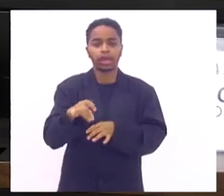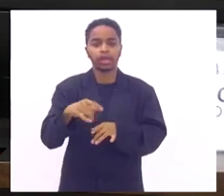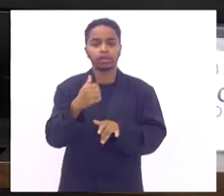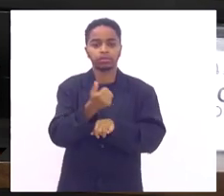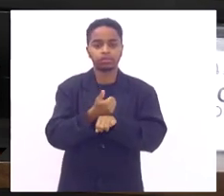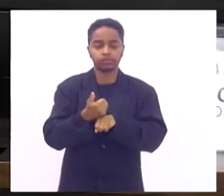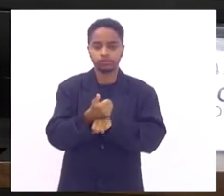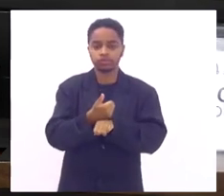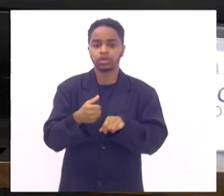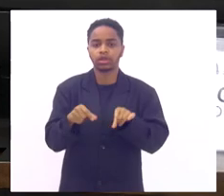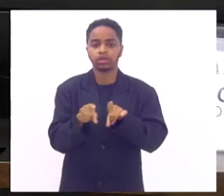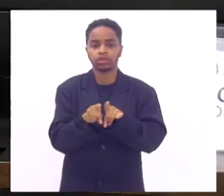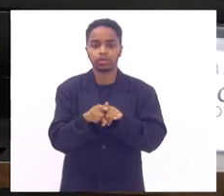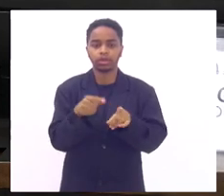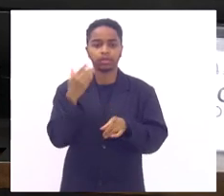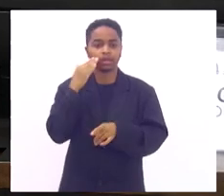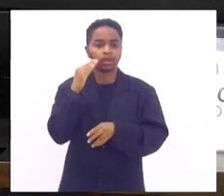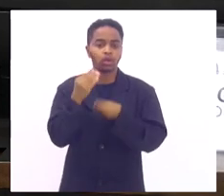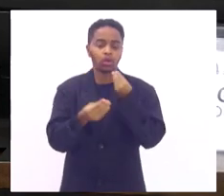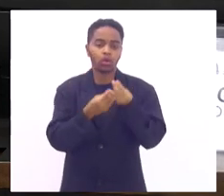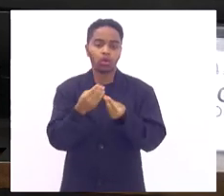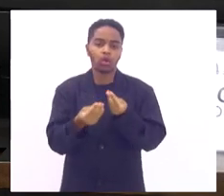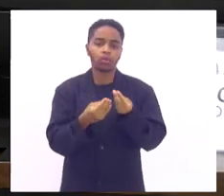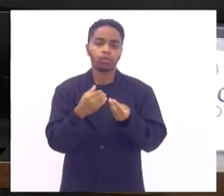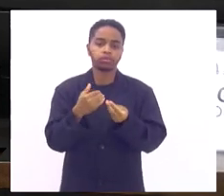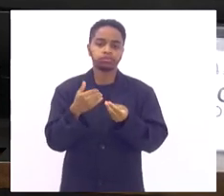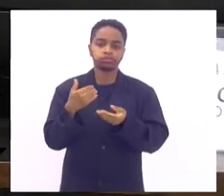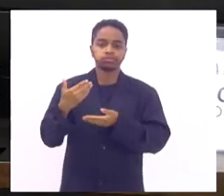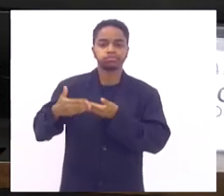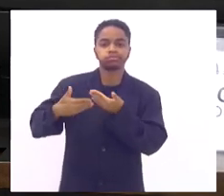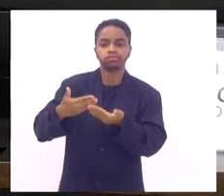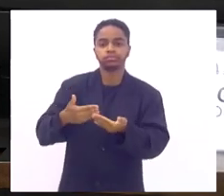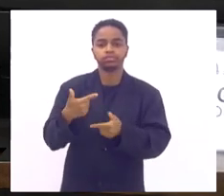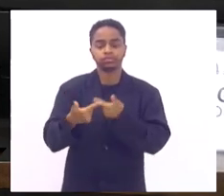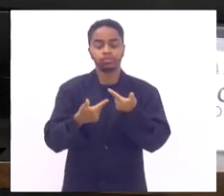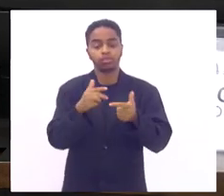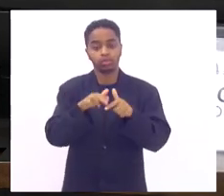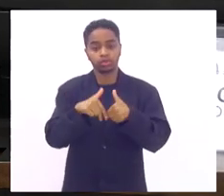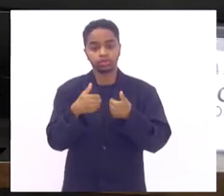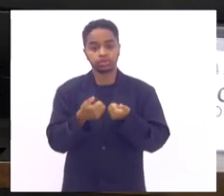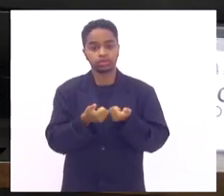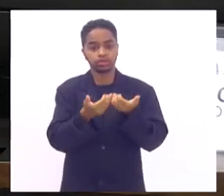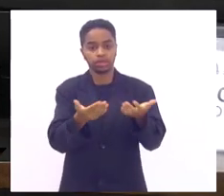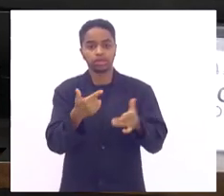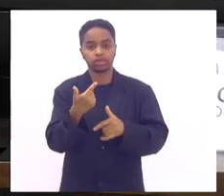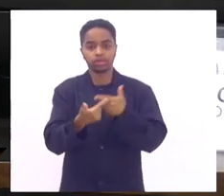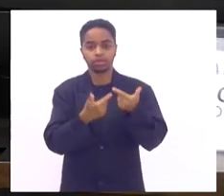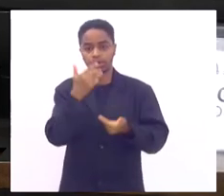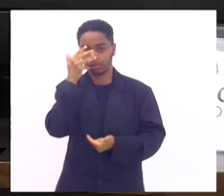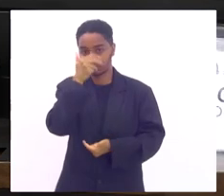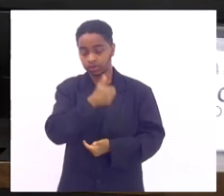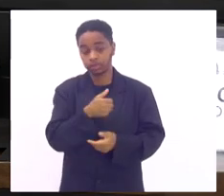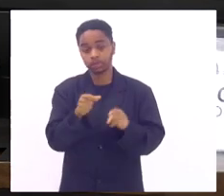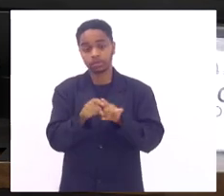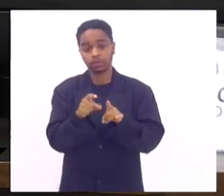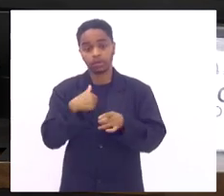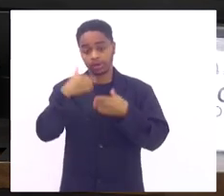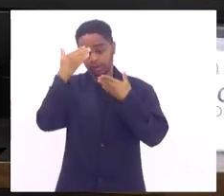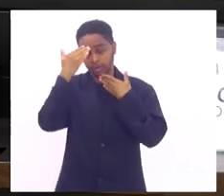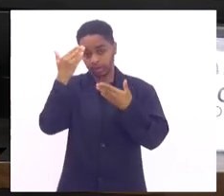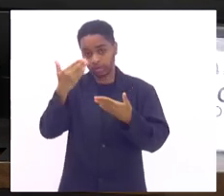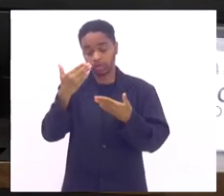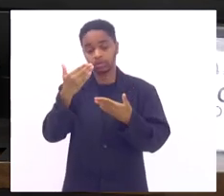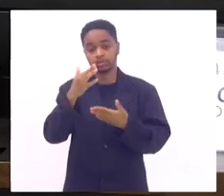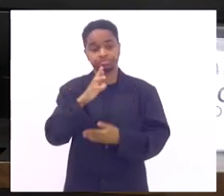atuação do profissional, e por isso esse trabalho tão bonito está sendo entregue. Então, em nome do presidente Romai, eu agradeço a todos